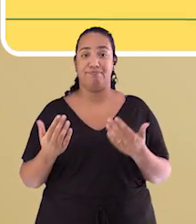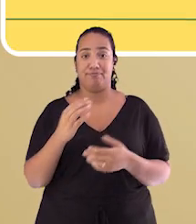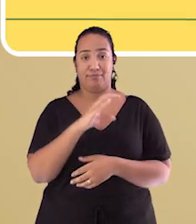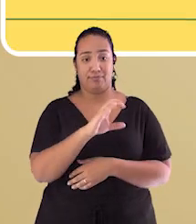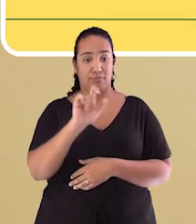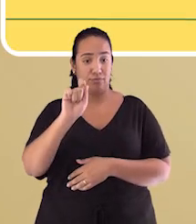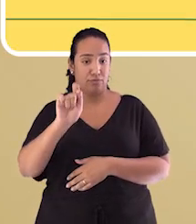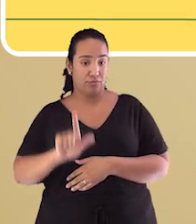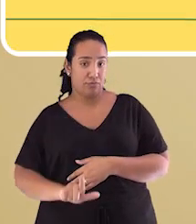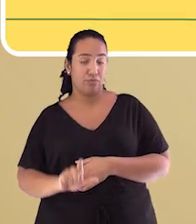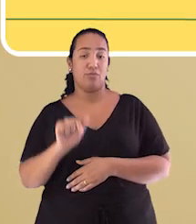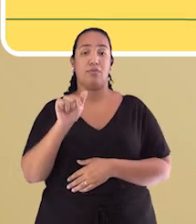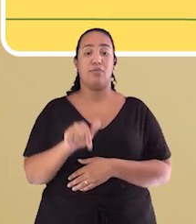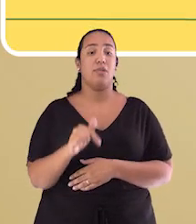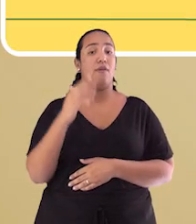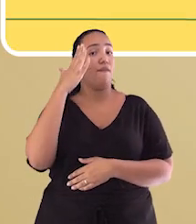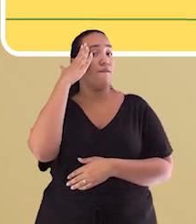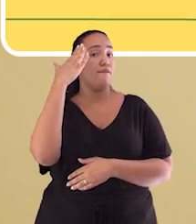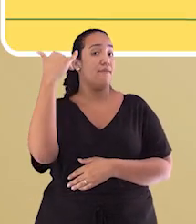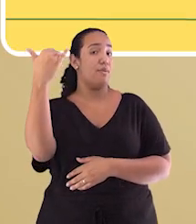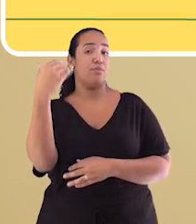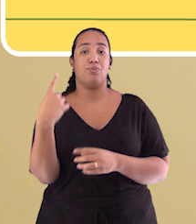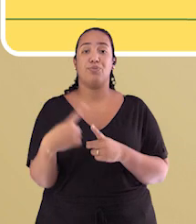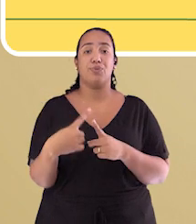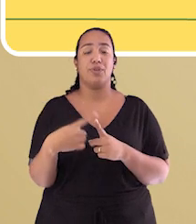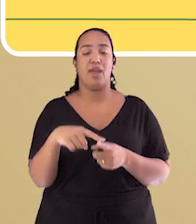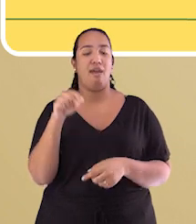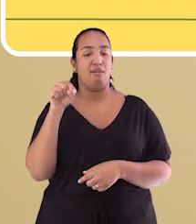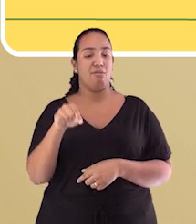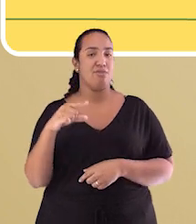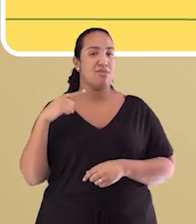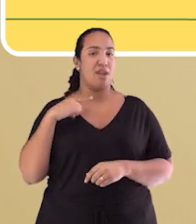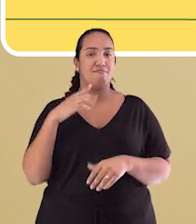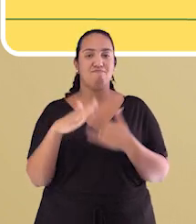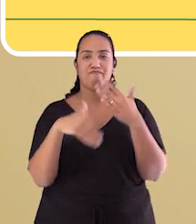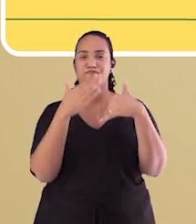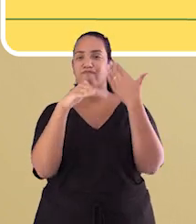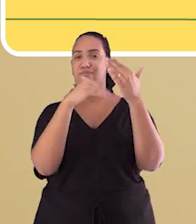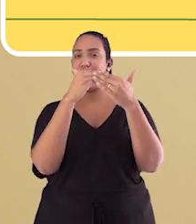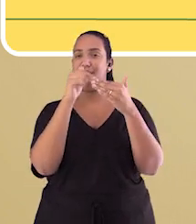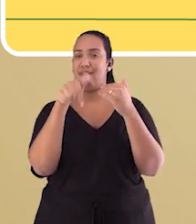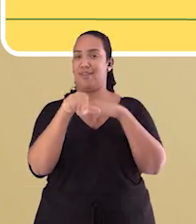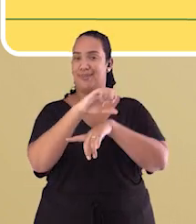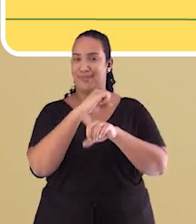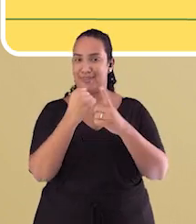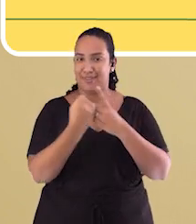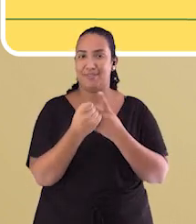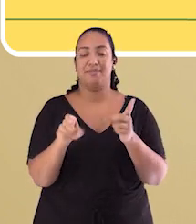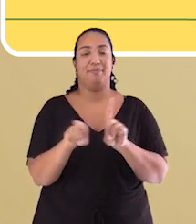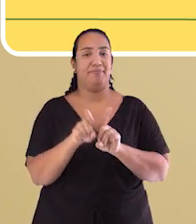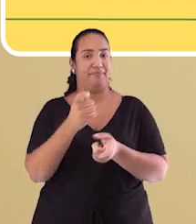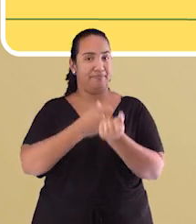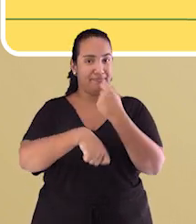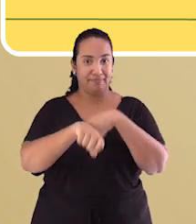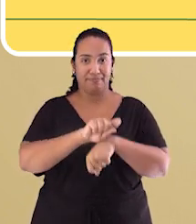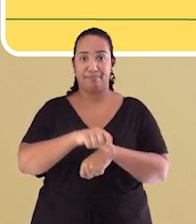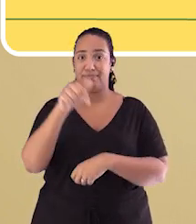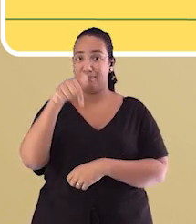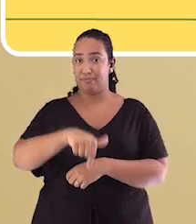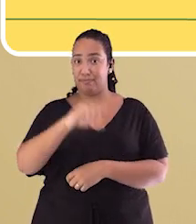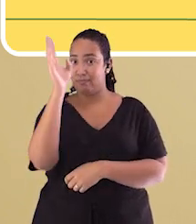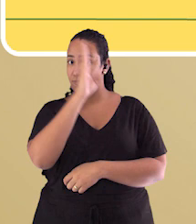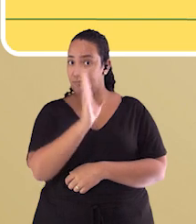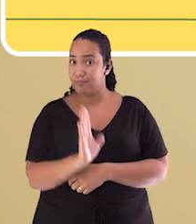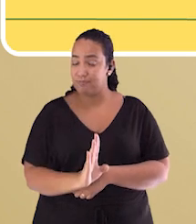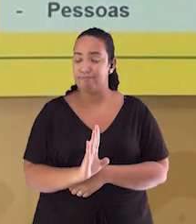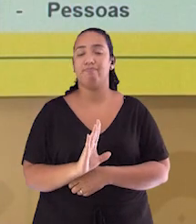Centro-Sul se dstaca devido ter a maior concentração de desenvolvimento social e econômico do país